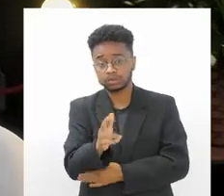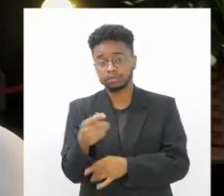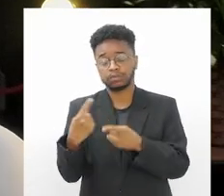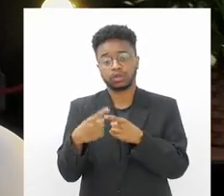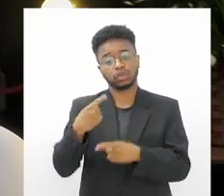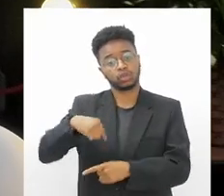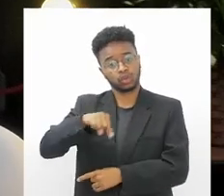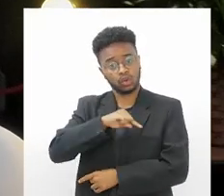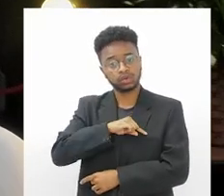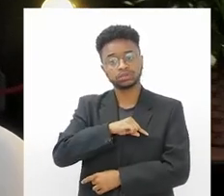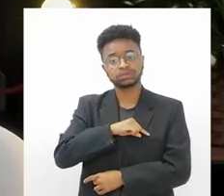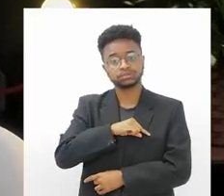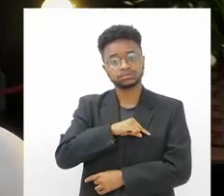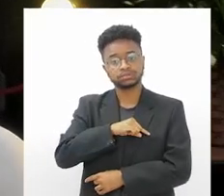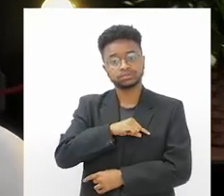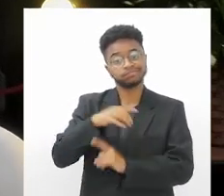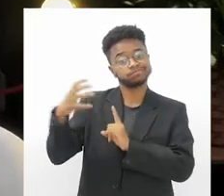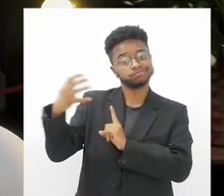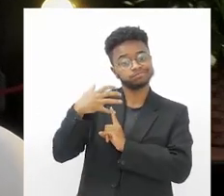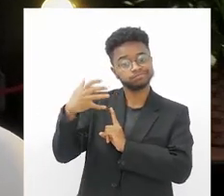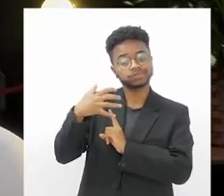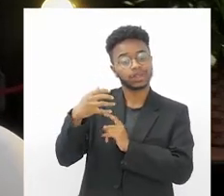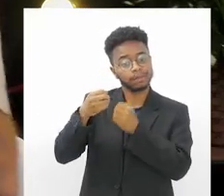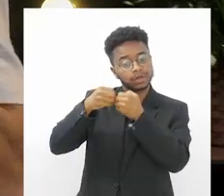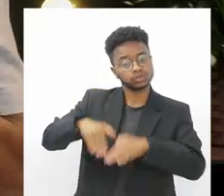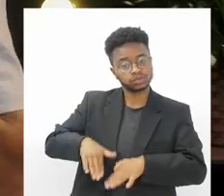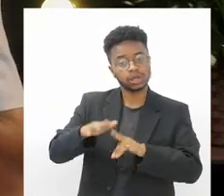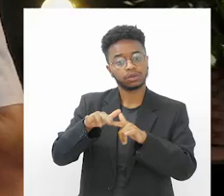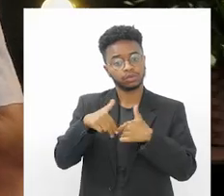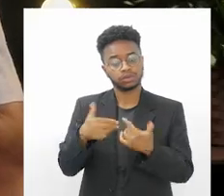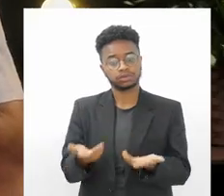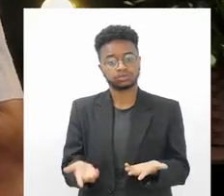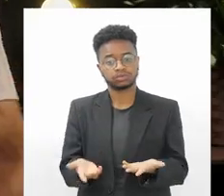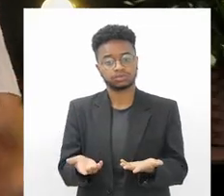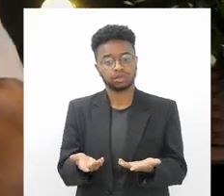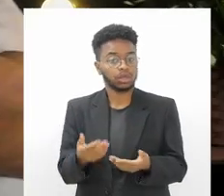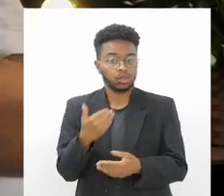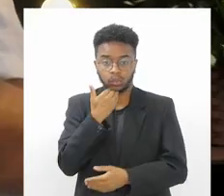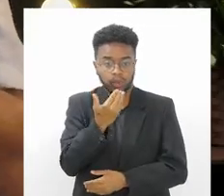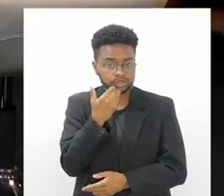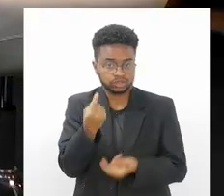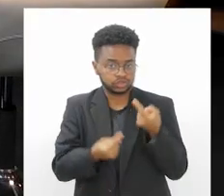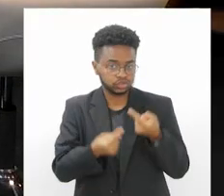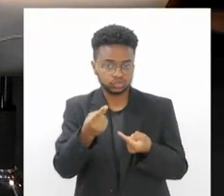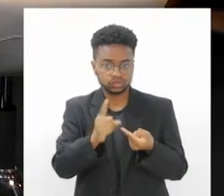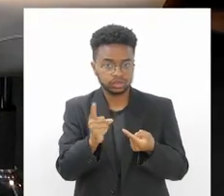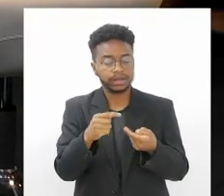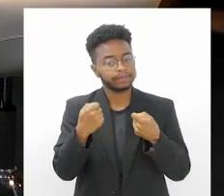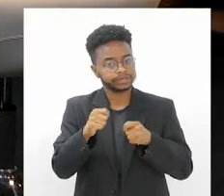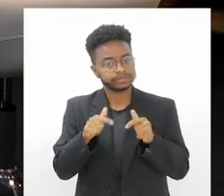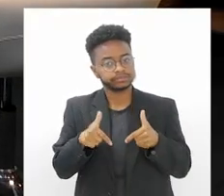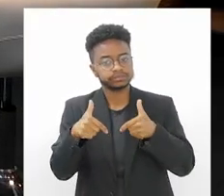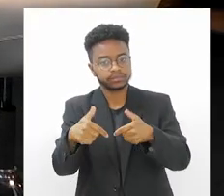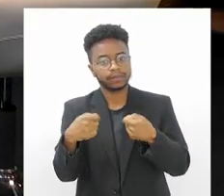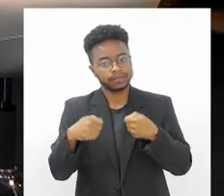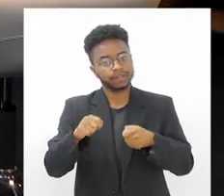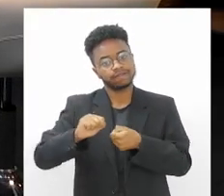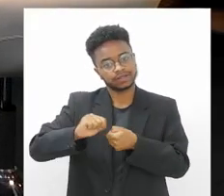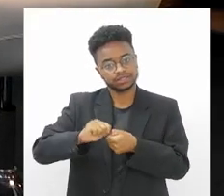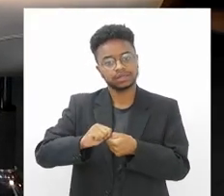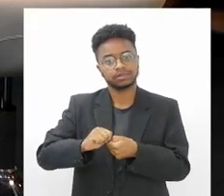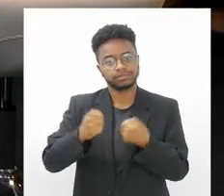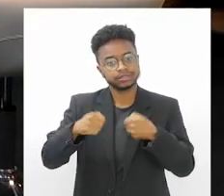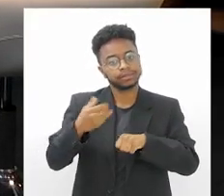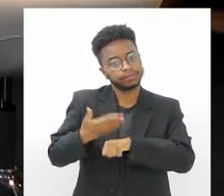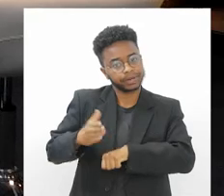resultado. Porque todos nós estamos sendo atingidos. Então não adianta só debater, é preciso se executar,